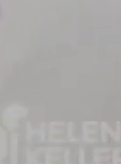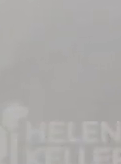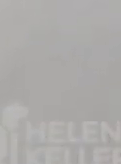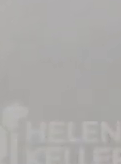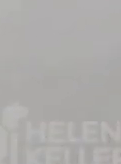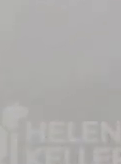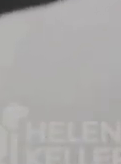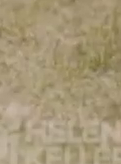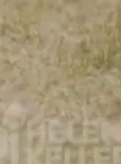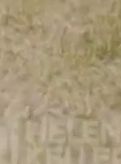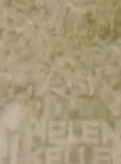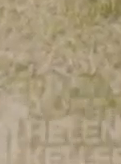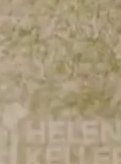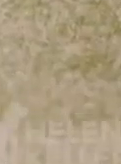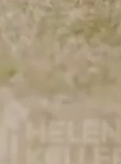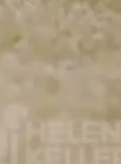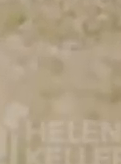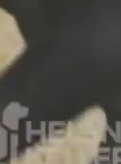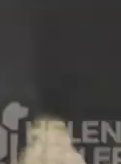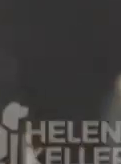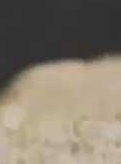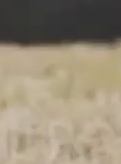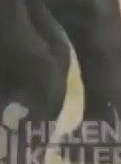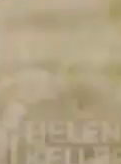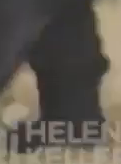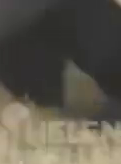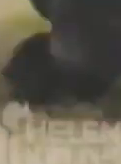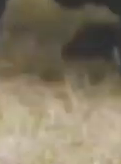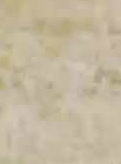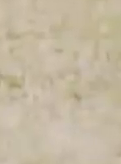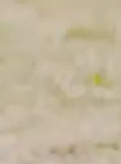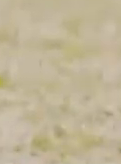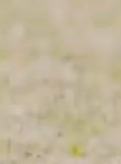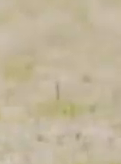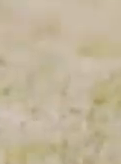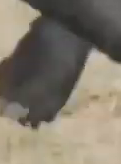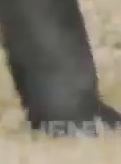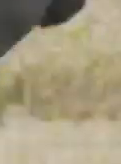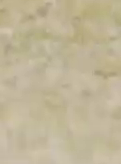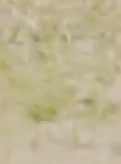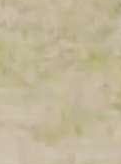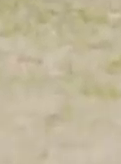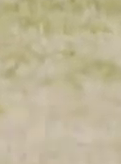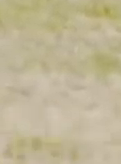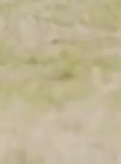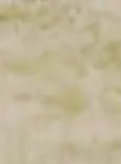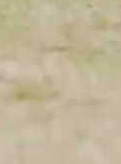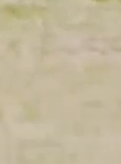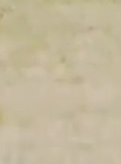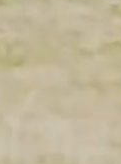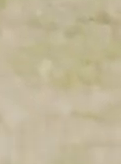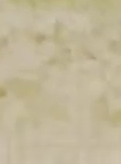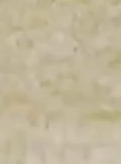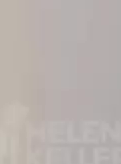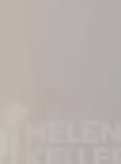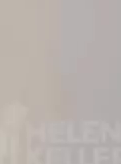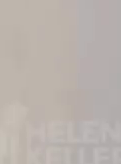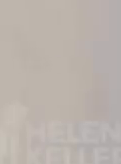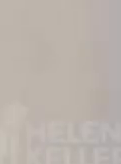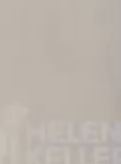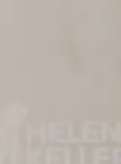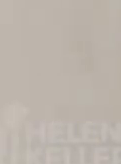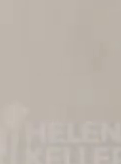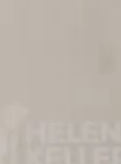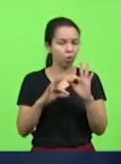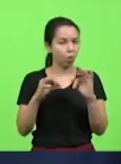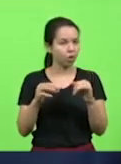cão-guia. A escola Helen Keller capacita 16 animais por ano e sobrevive de doações, que diminuíram durante